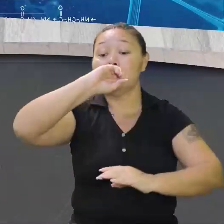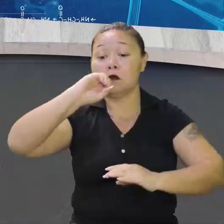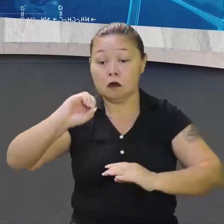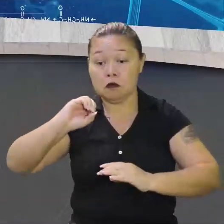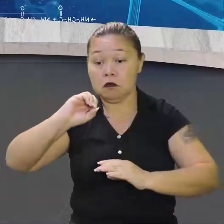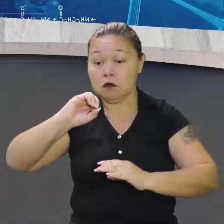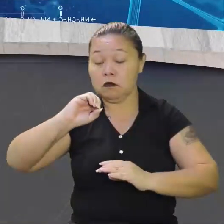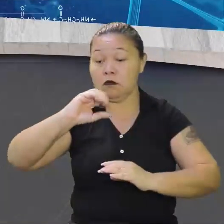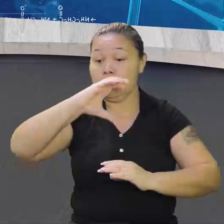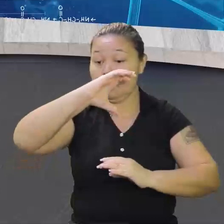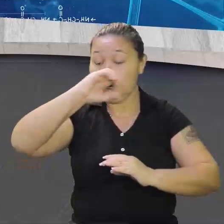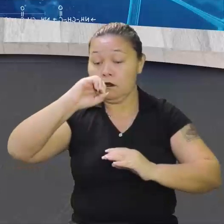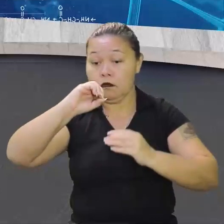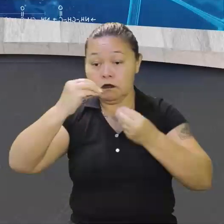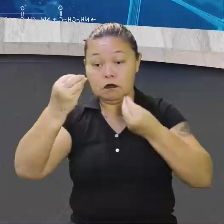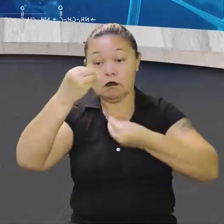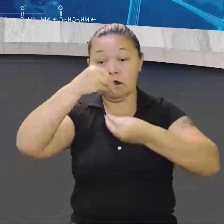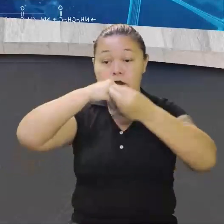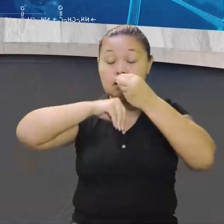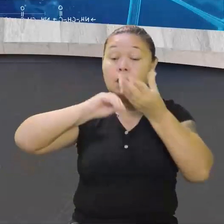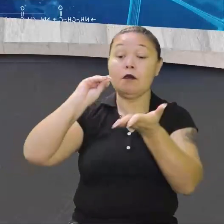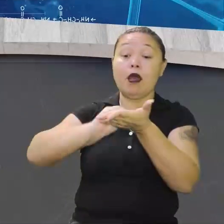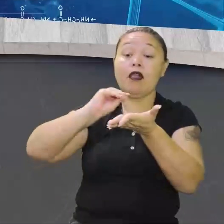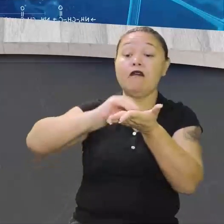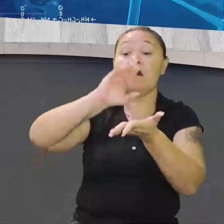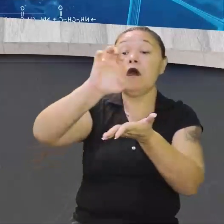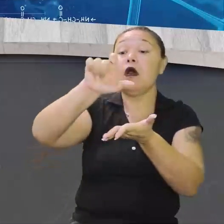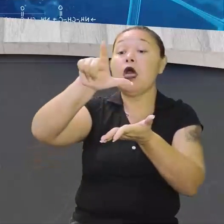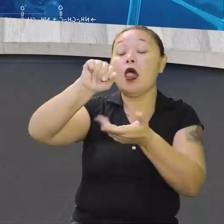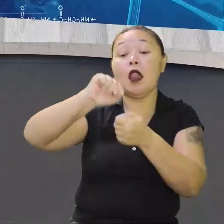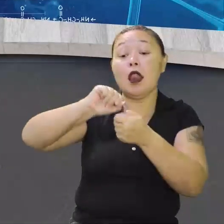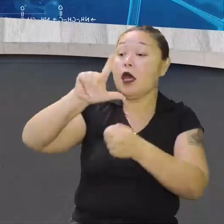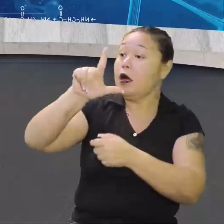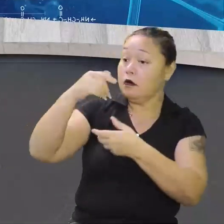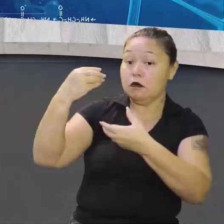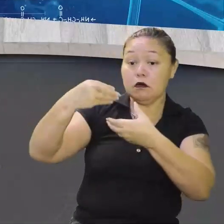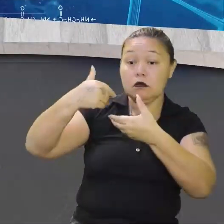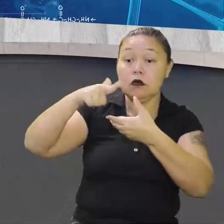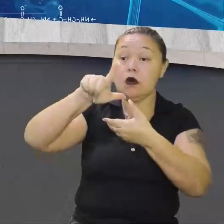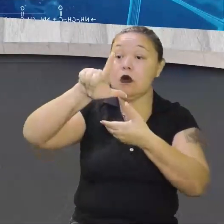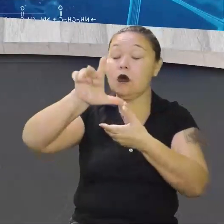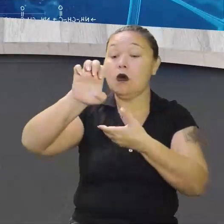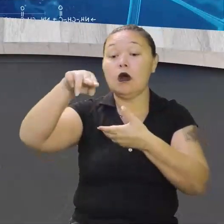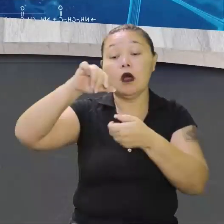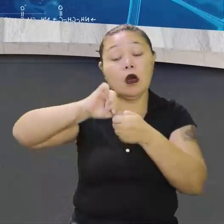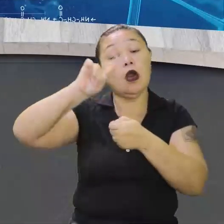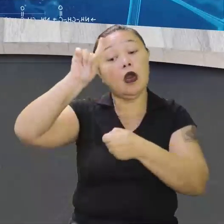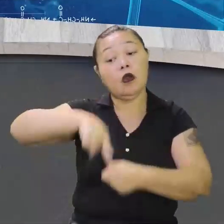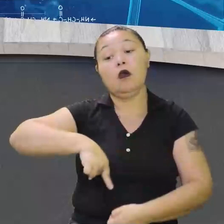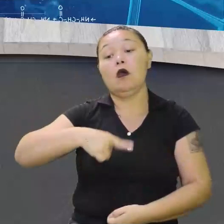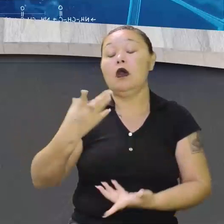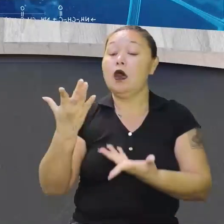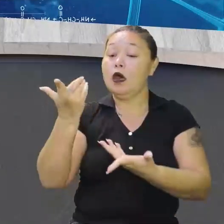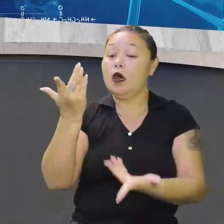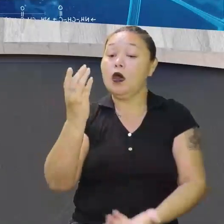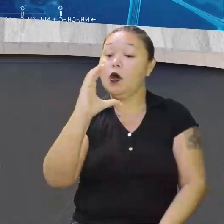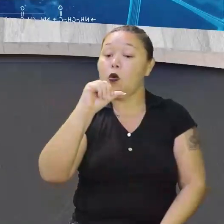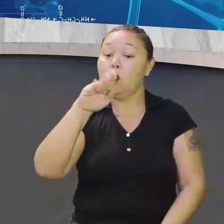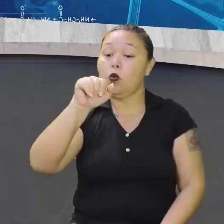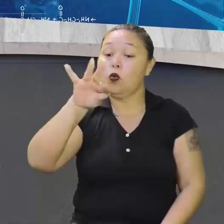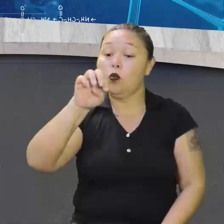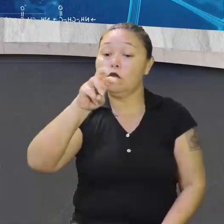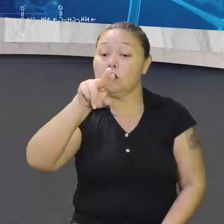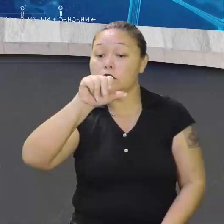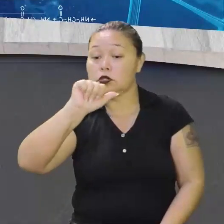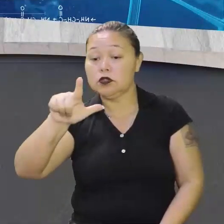carbono pela combustão incompleta da lenha. A lenha é o combustível, tá certo? A